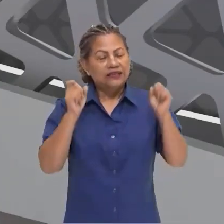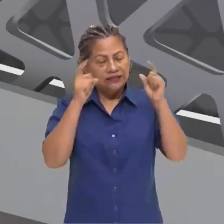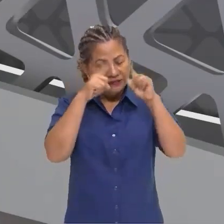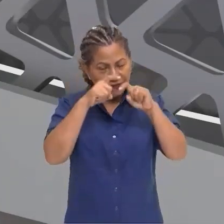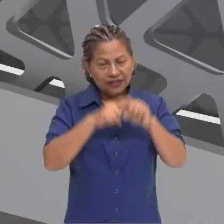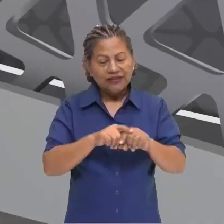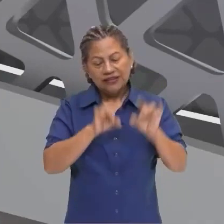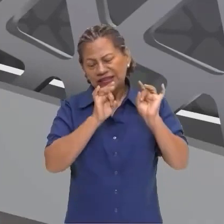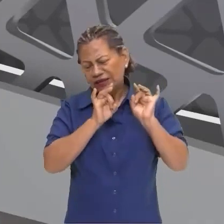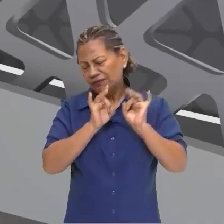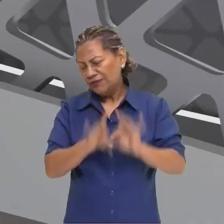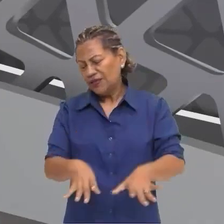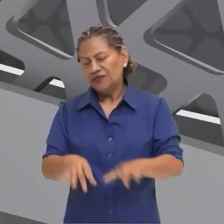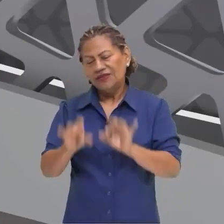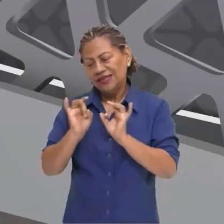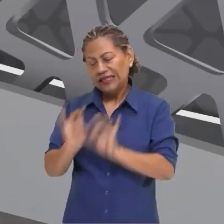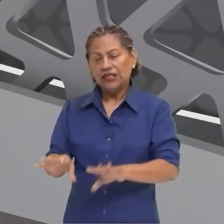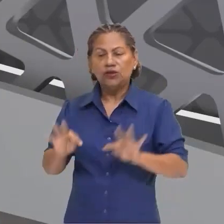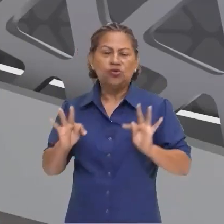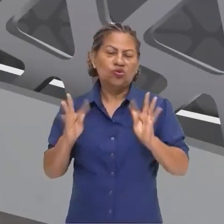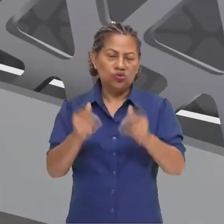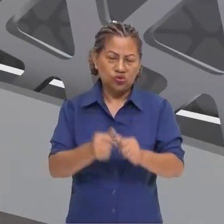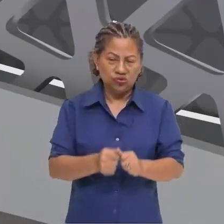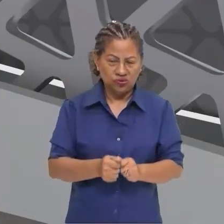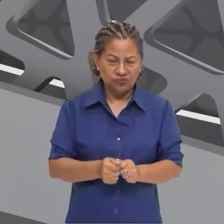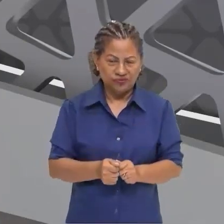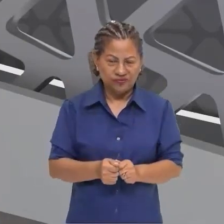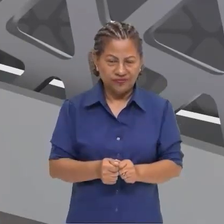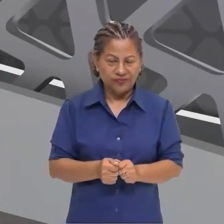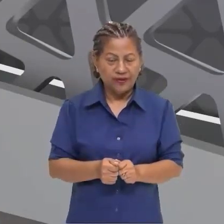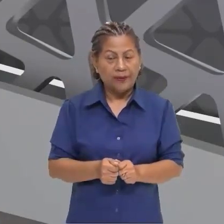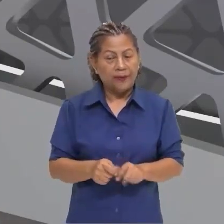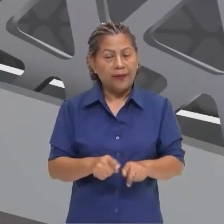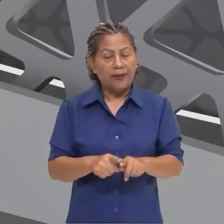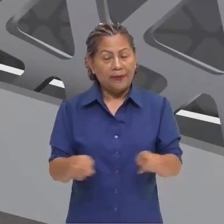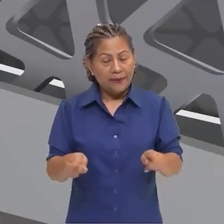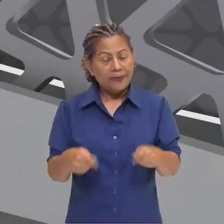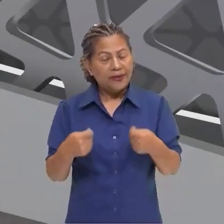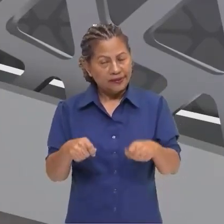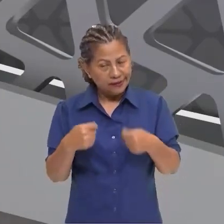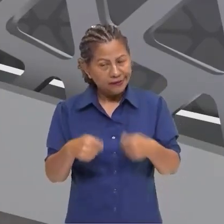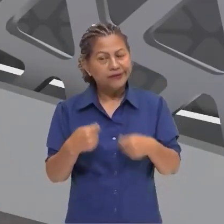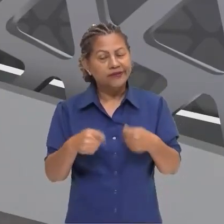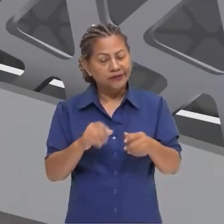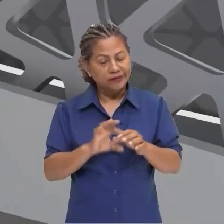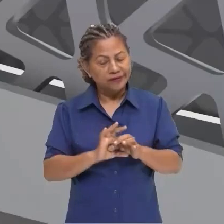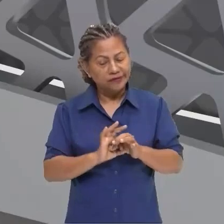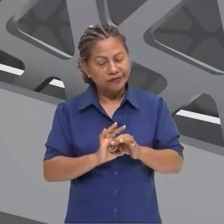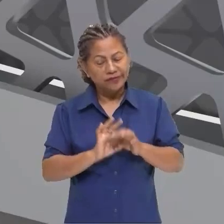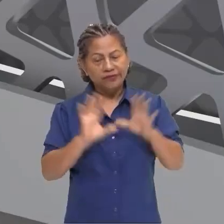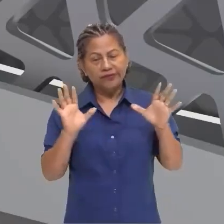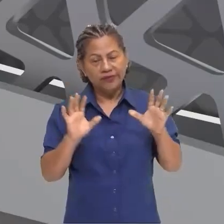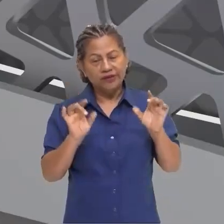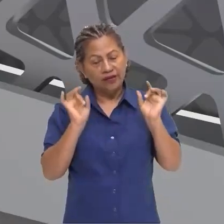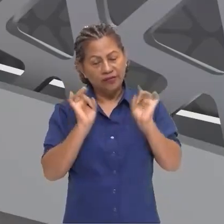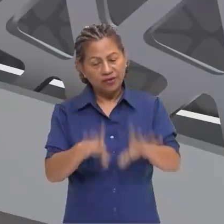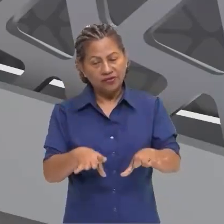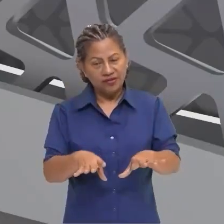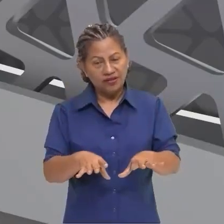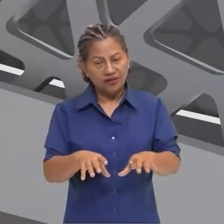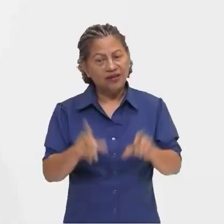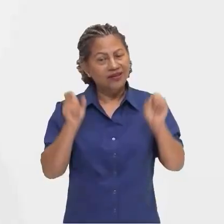nadar, pescar, jogar bola, enfim. Nós temos esse hábito de abrir mão dessas coisas que a gente gosta. Não é